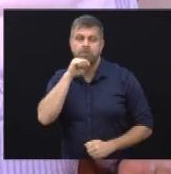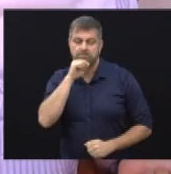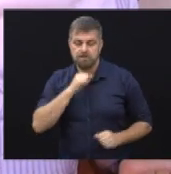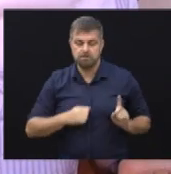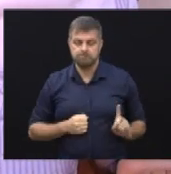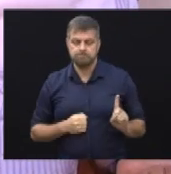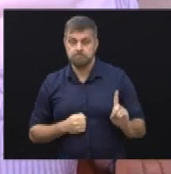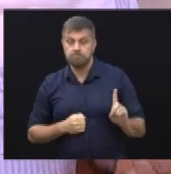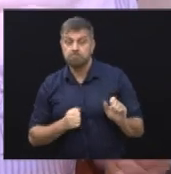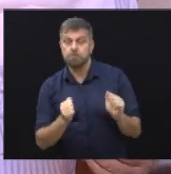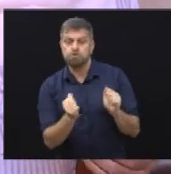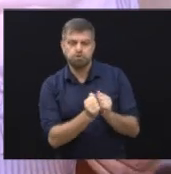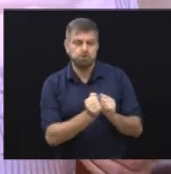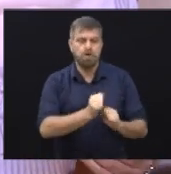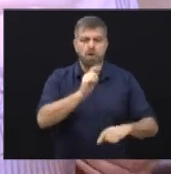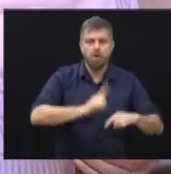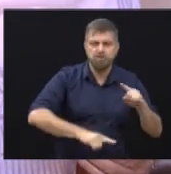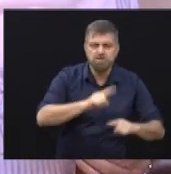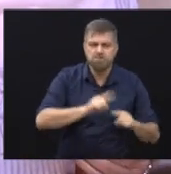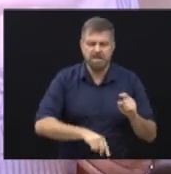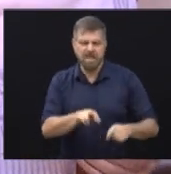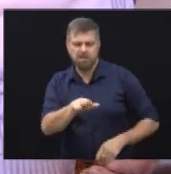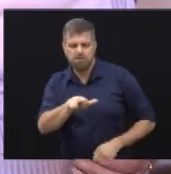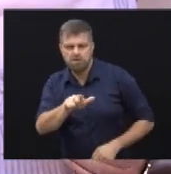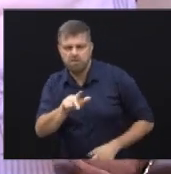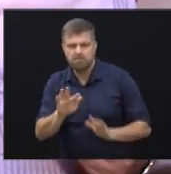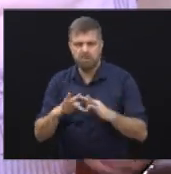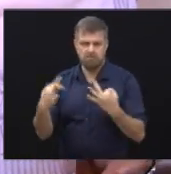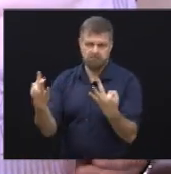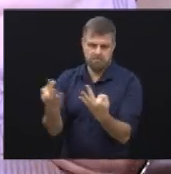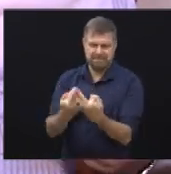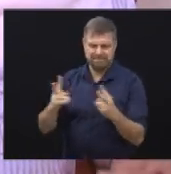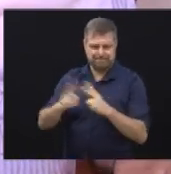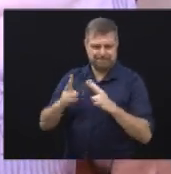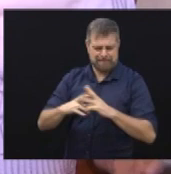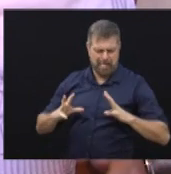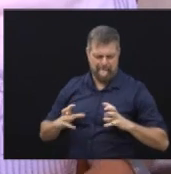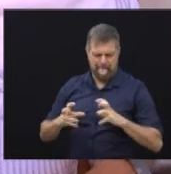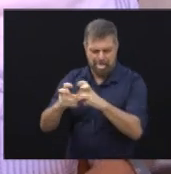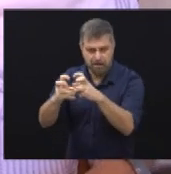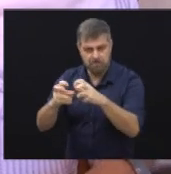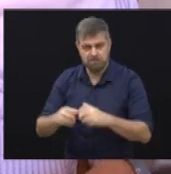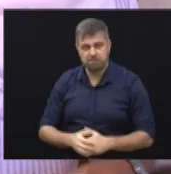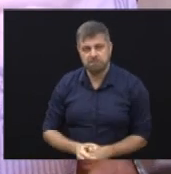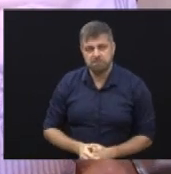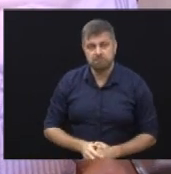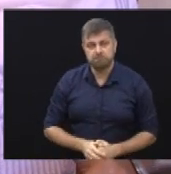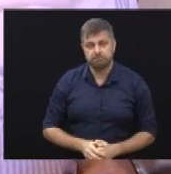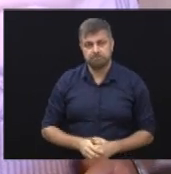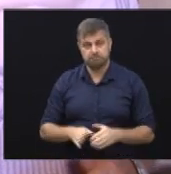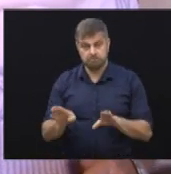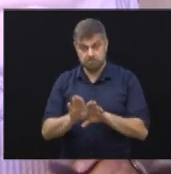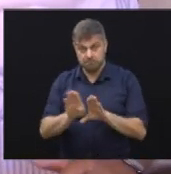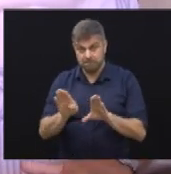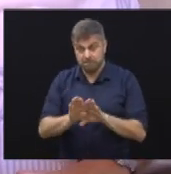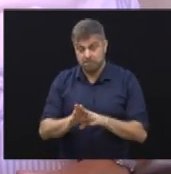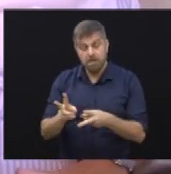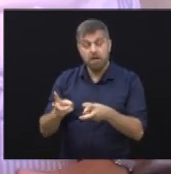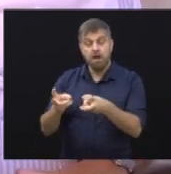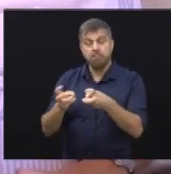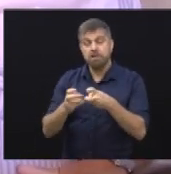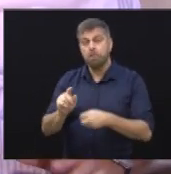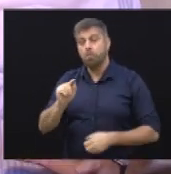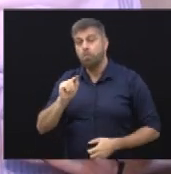muito repressores, mas com objetos, com irmãos, parentes, outras crianças. E além disso, nós